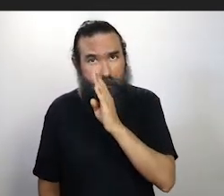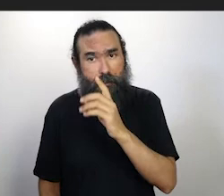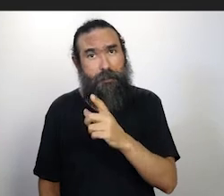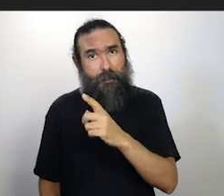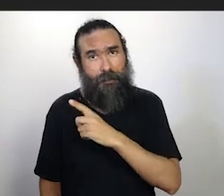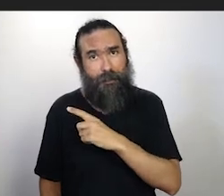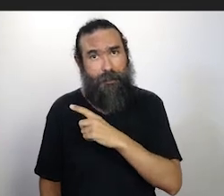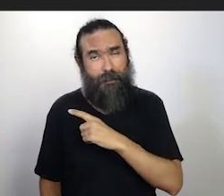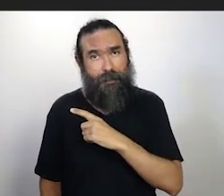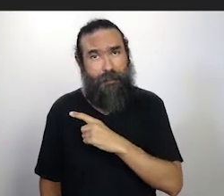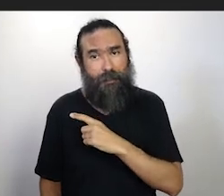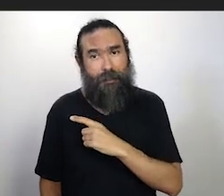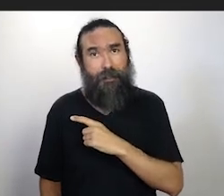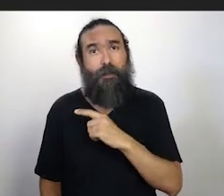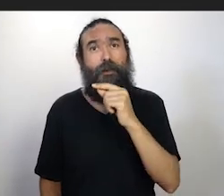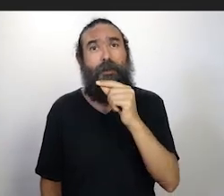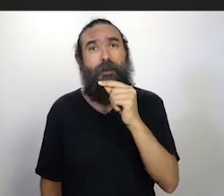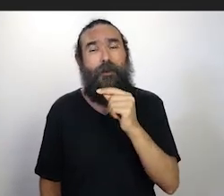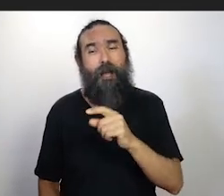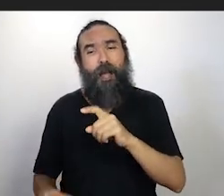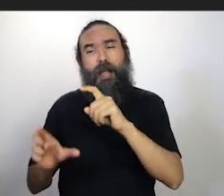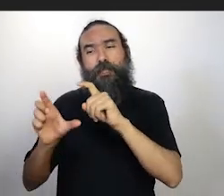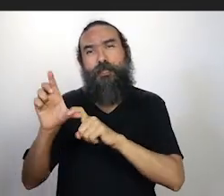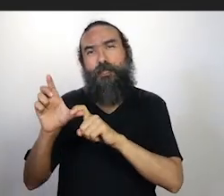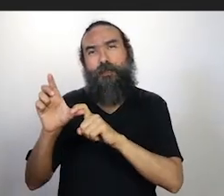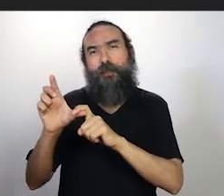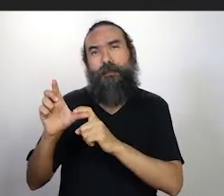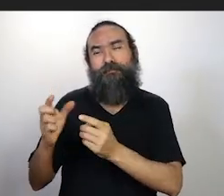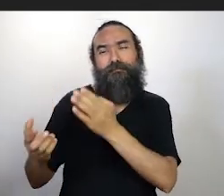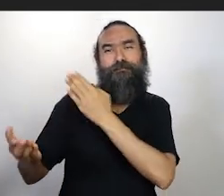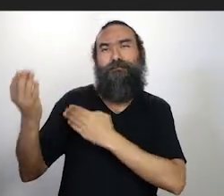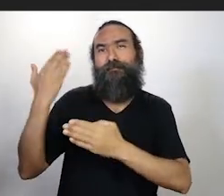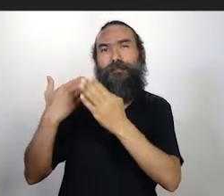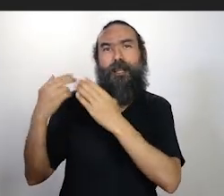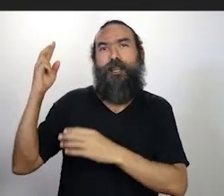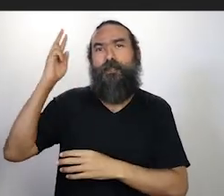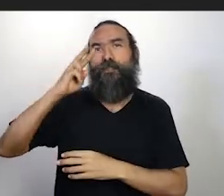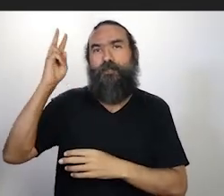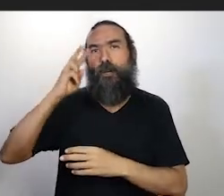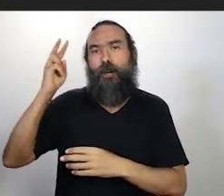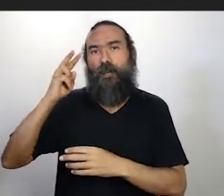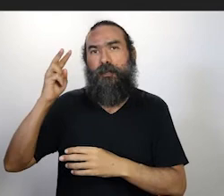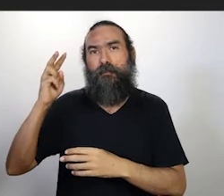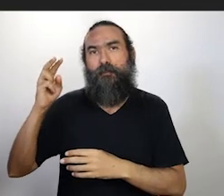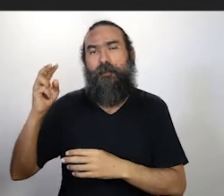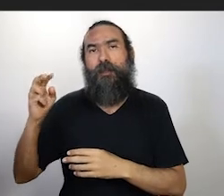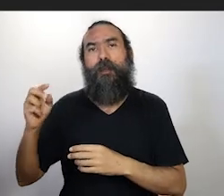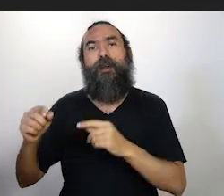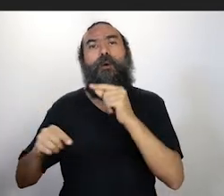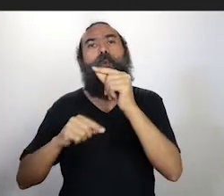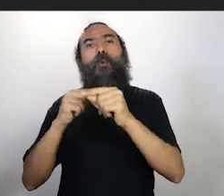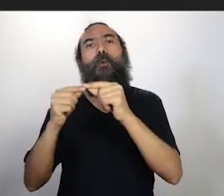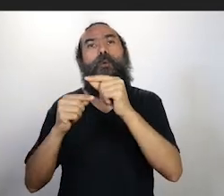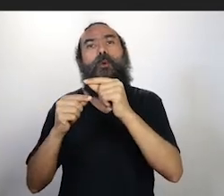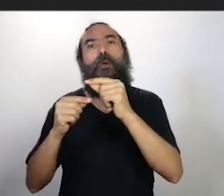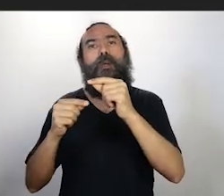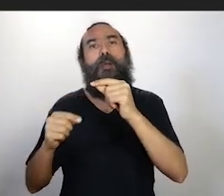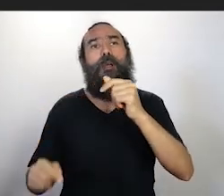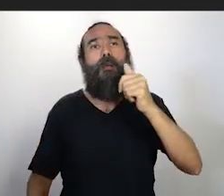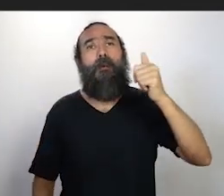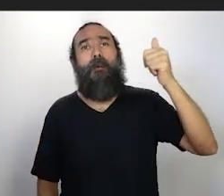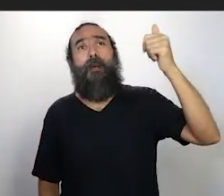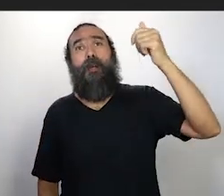o Brasil é um país que tem uma dívida histórica que nunca foi reconhecida, um país que tem uma classe dominante,